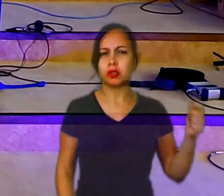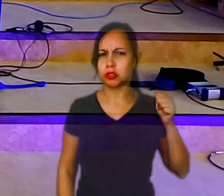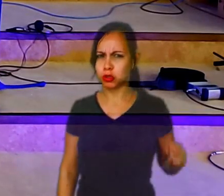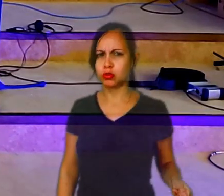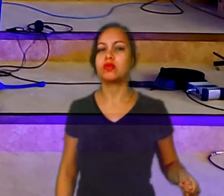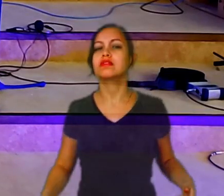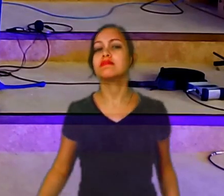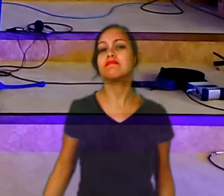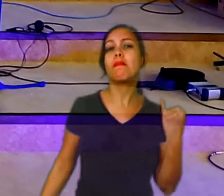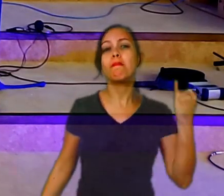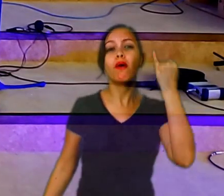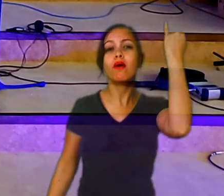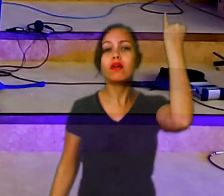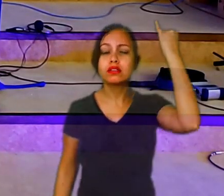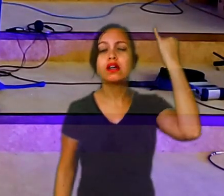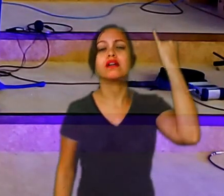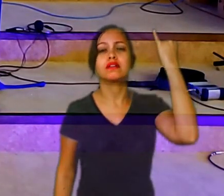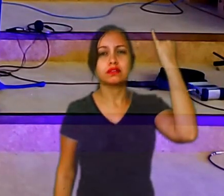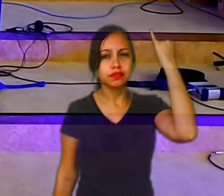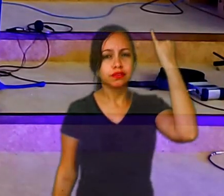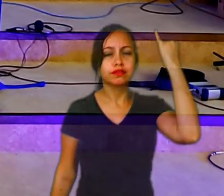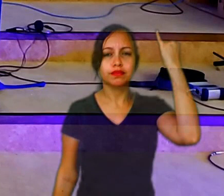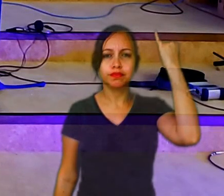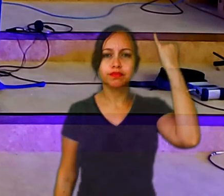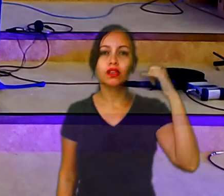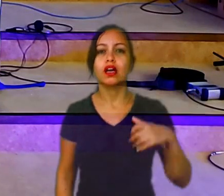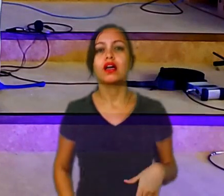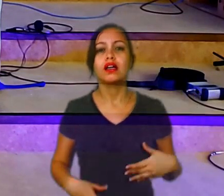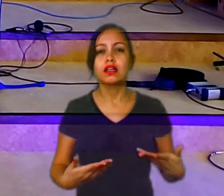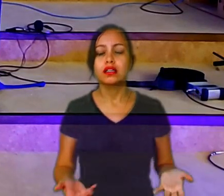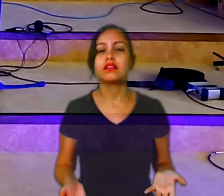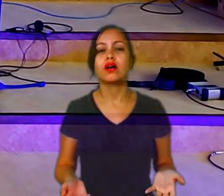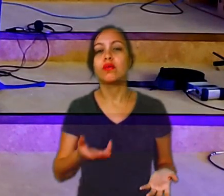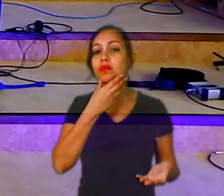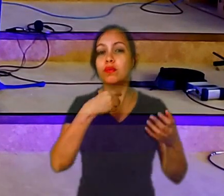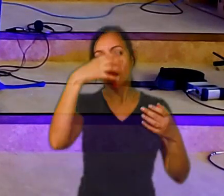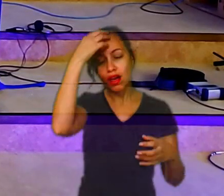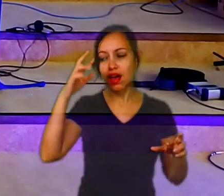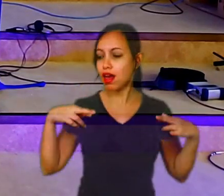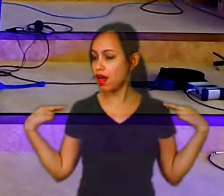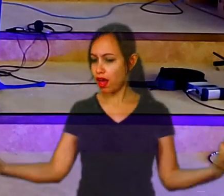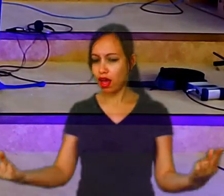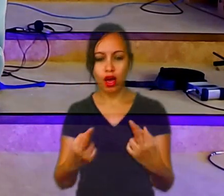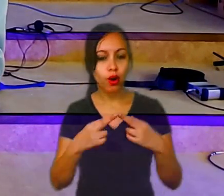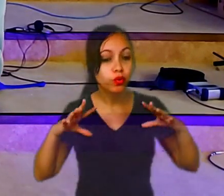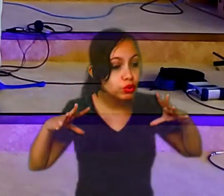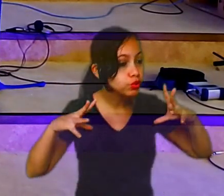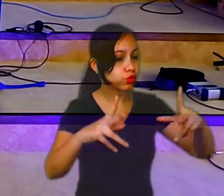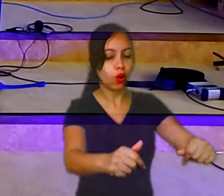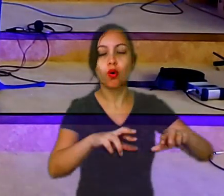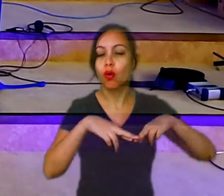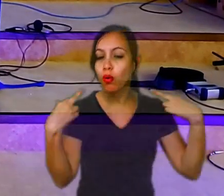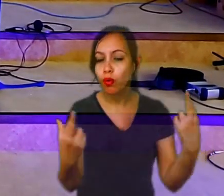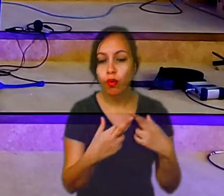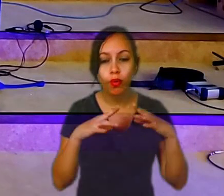importantíssima. Diante da circunstância adversa, ele reúne toda a congregação, ou seja, todo o povo